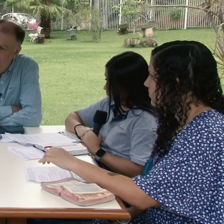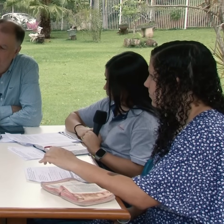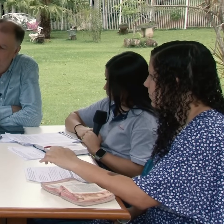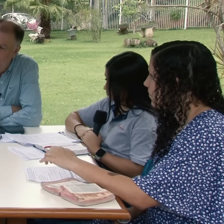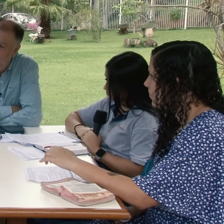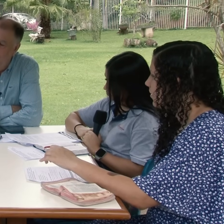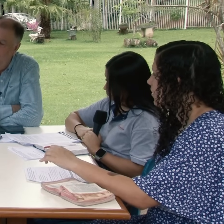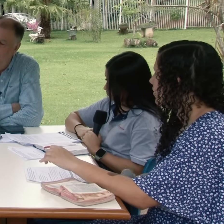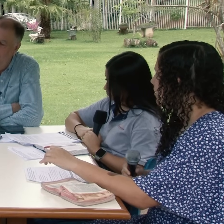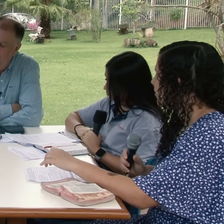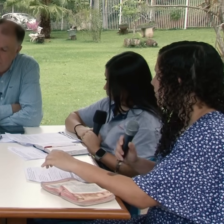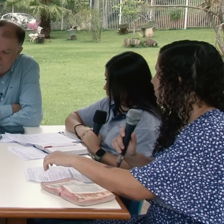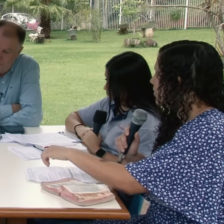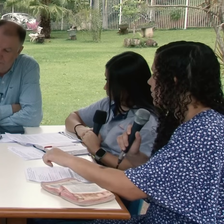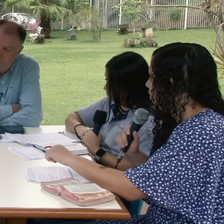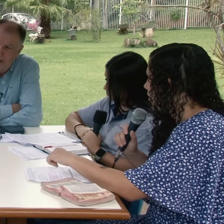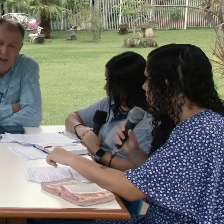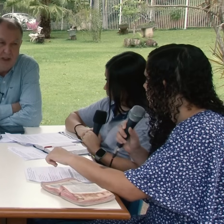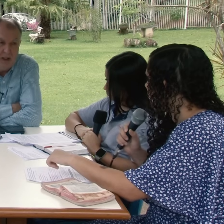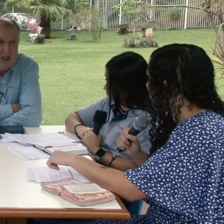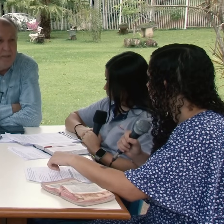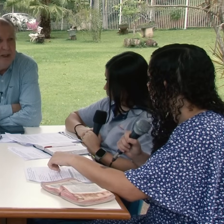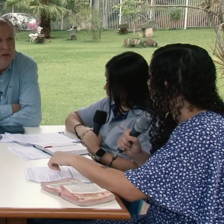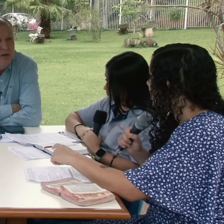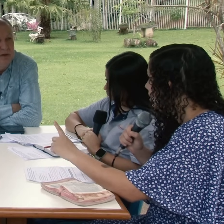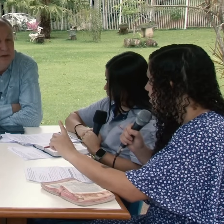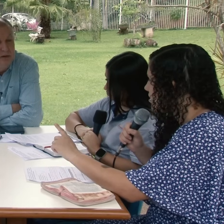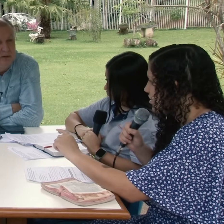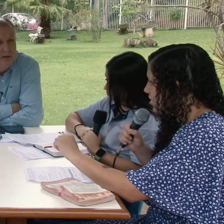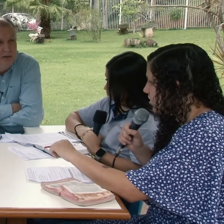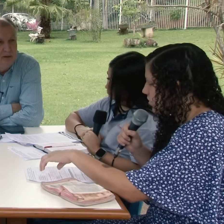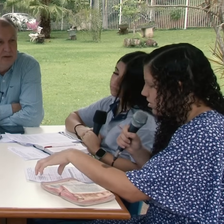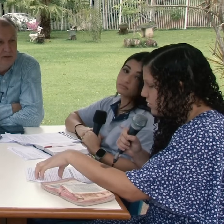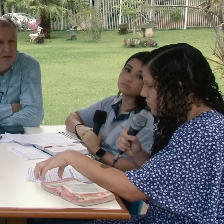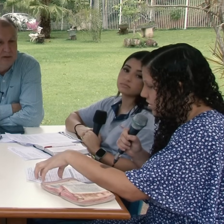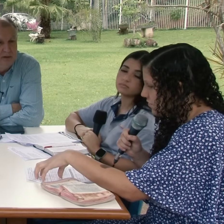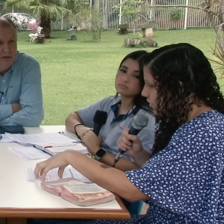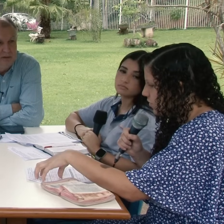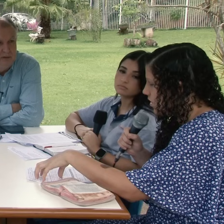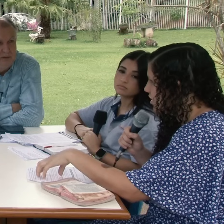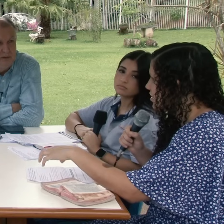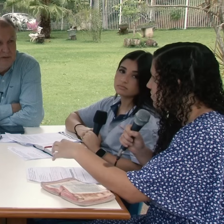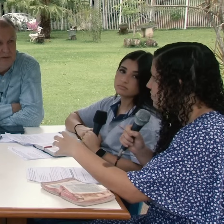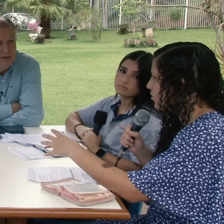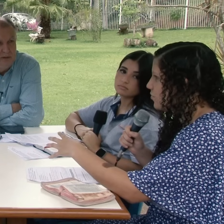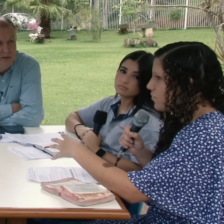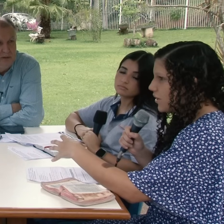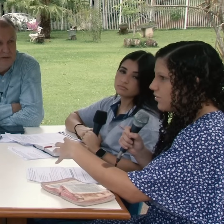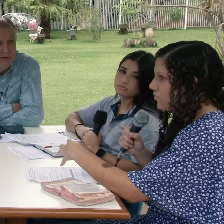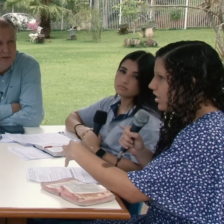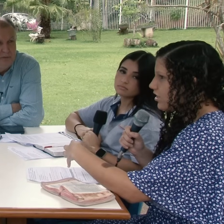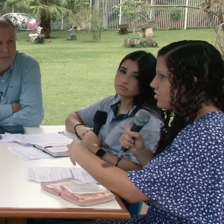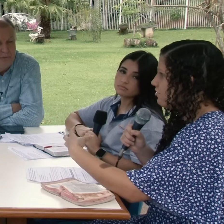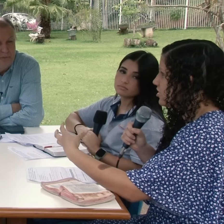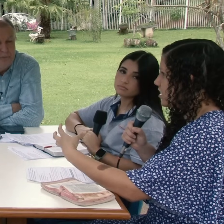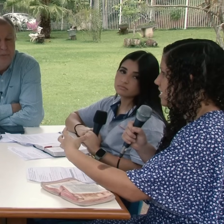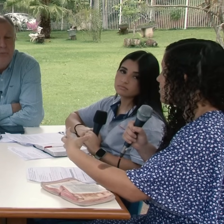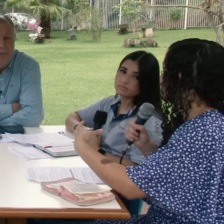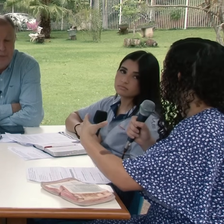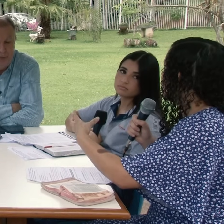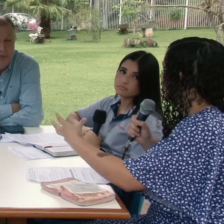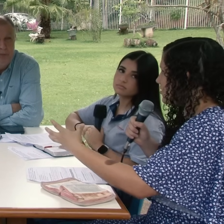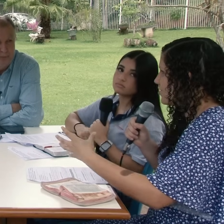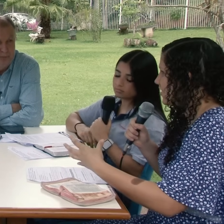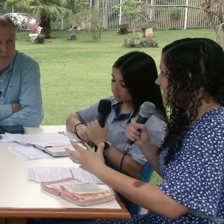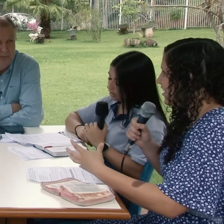texto que fala sobre... Uhum. Quem mais? Interessante, né, do que a Giovana falou, a gente está vivendo um momento, né, de